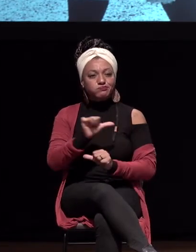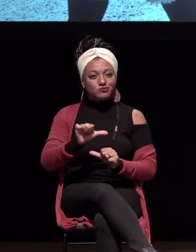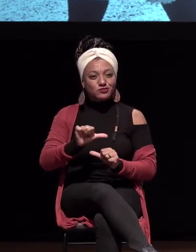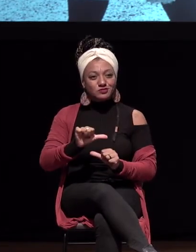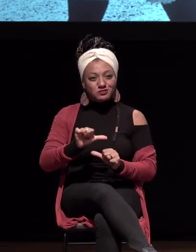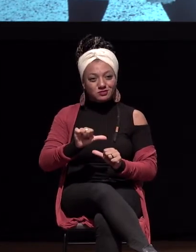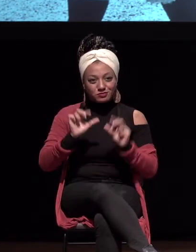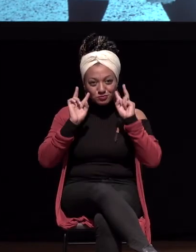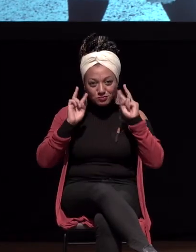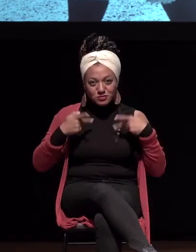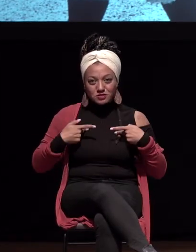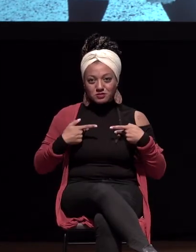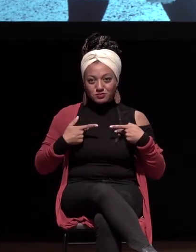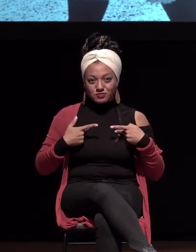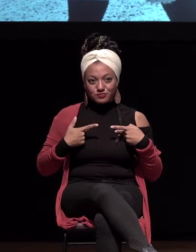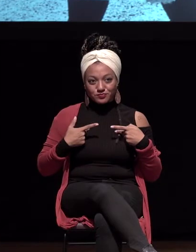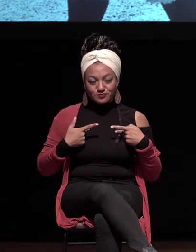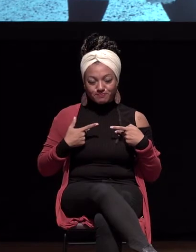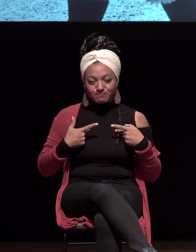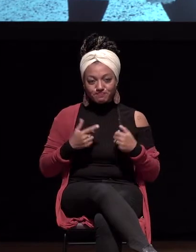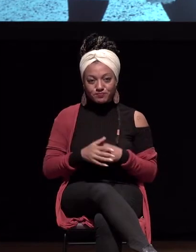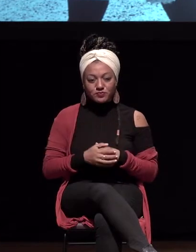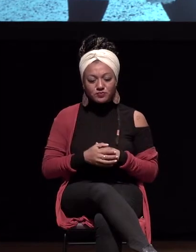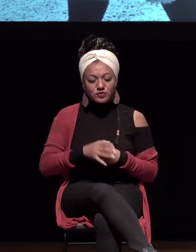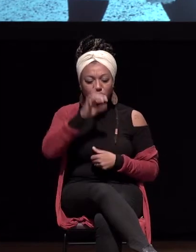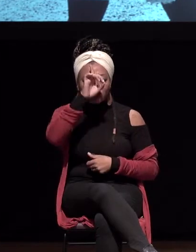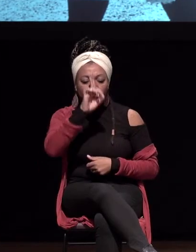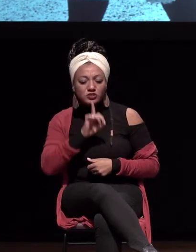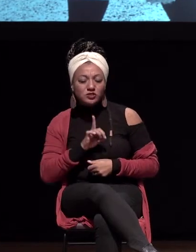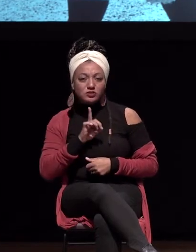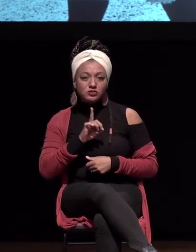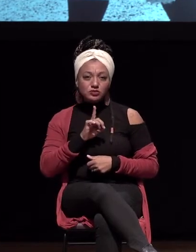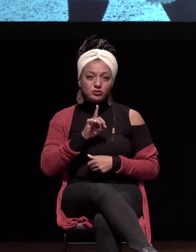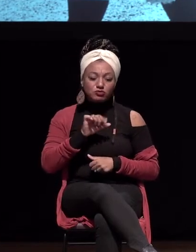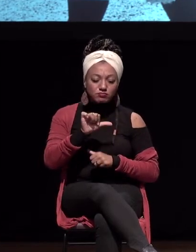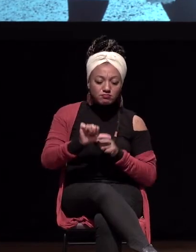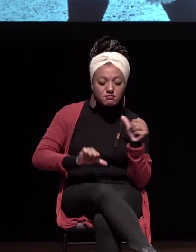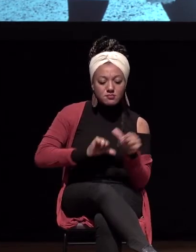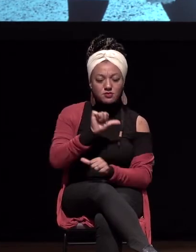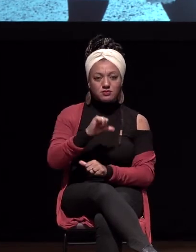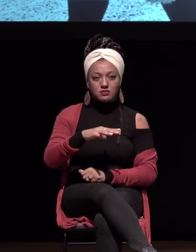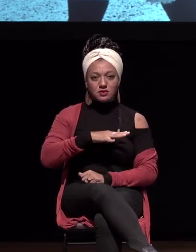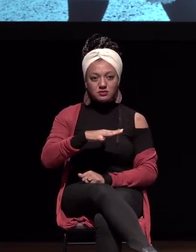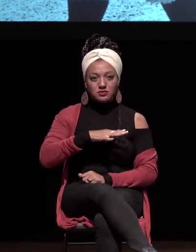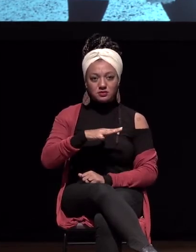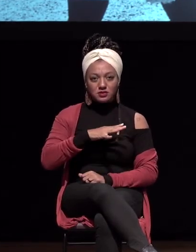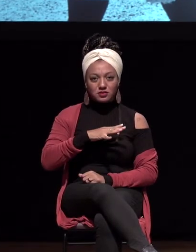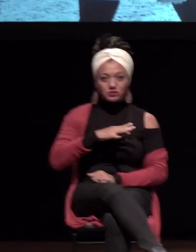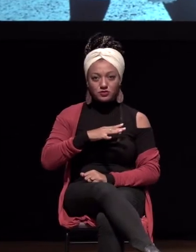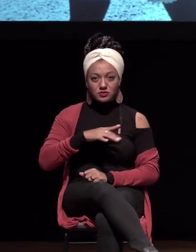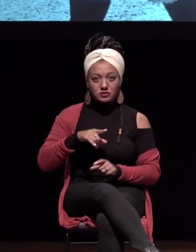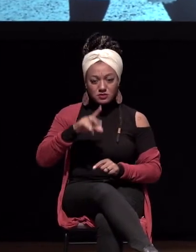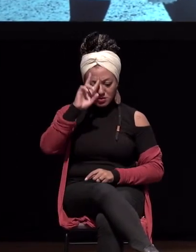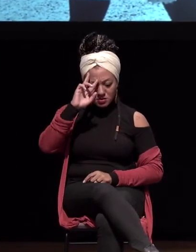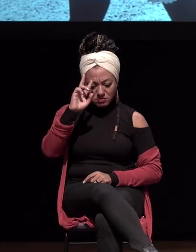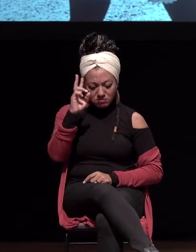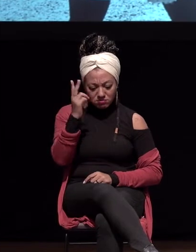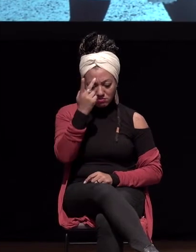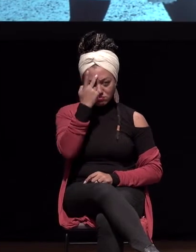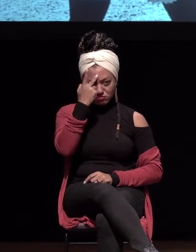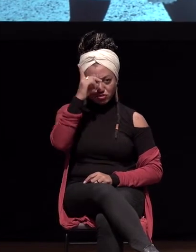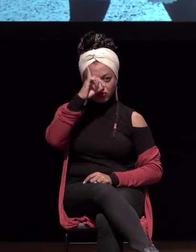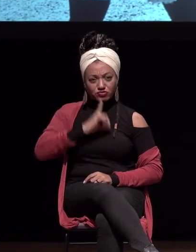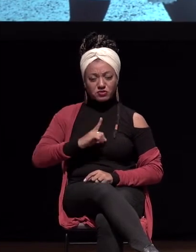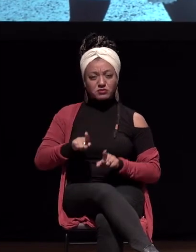urbanização. O direito a fazer e refazer nossas cidades e nós mesmos é, como quero